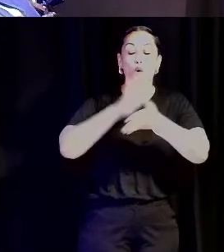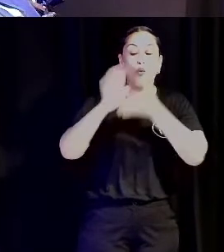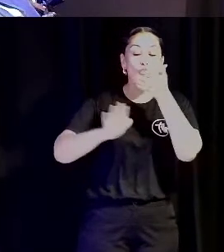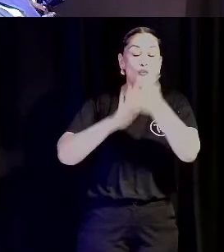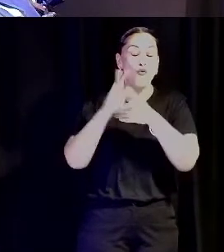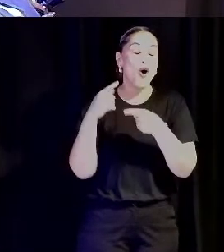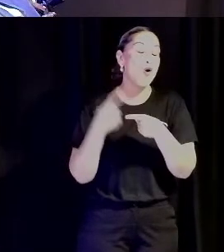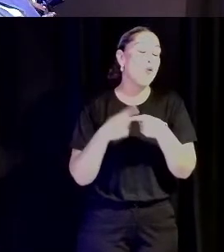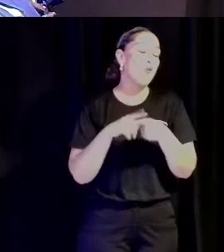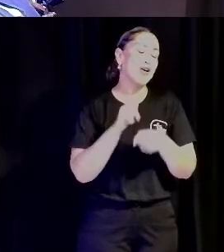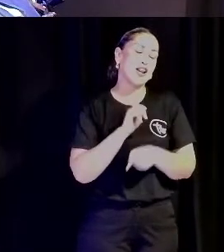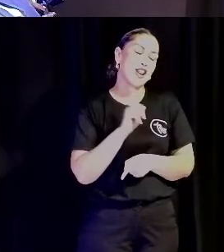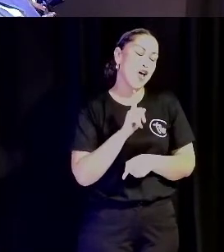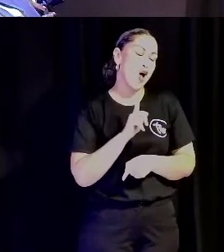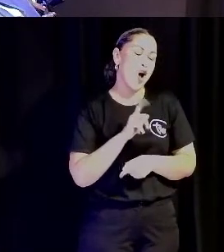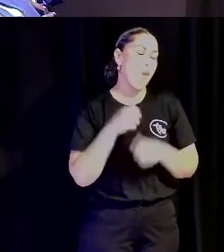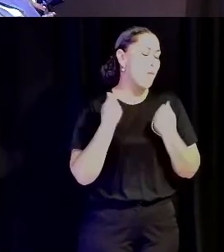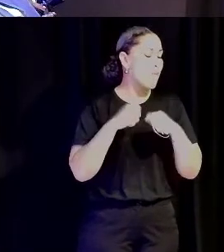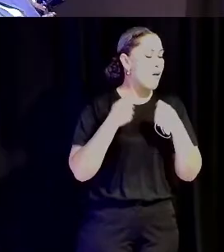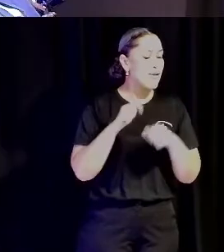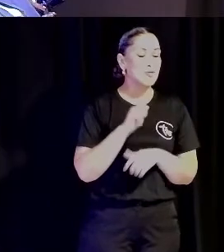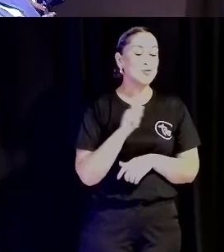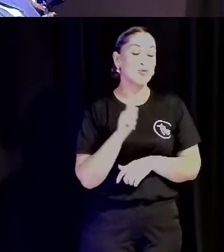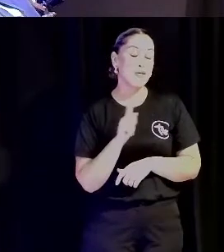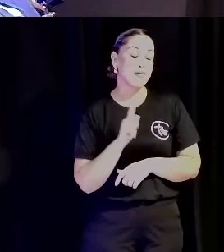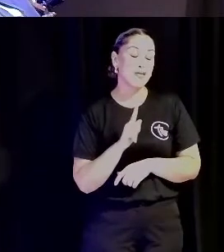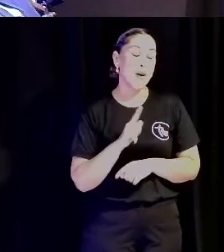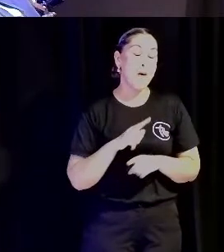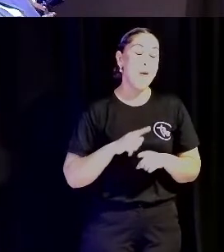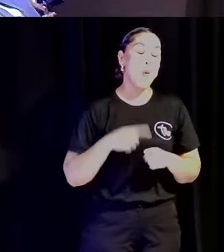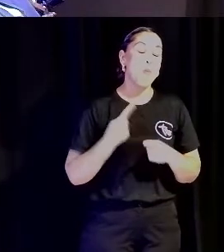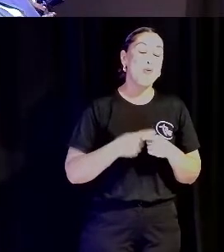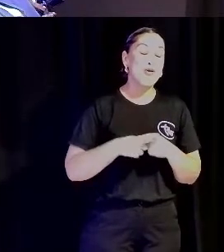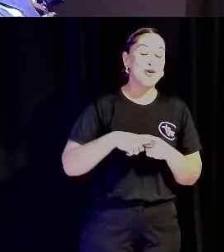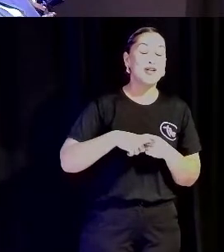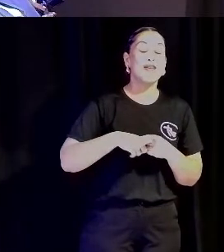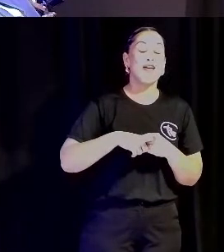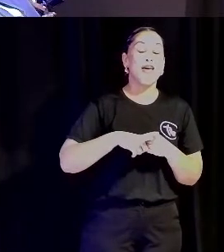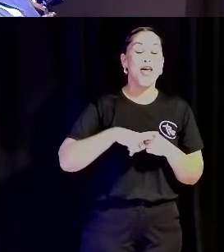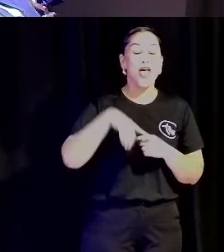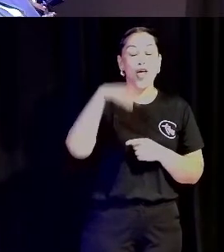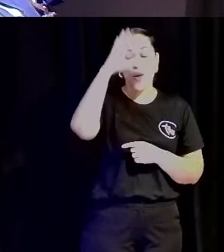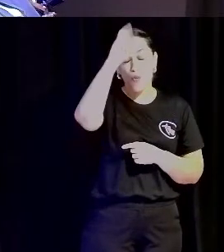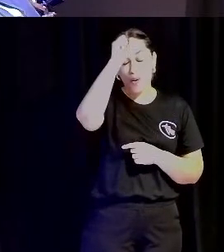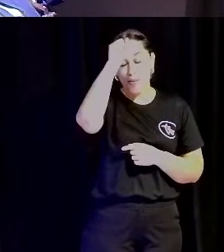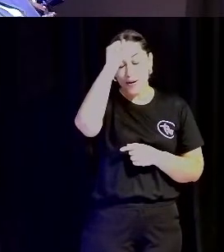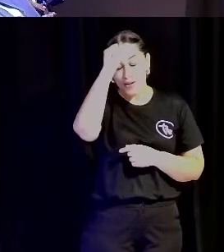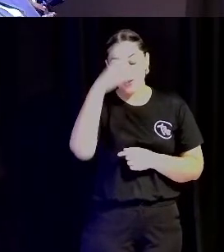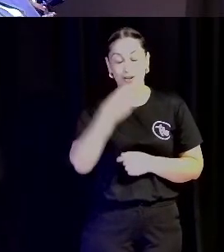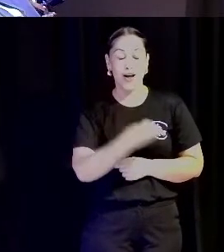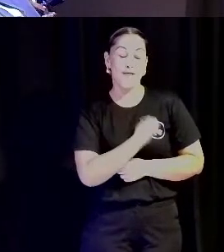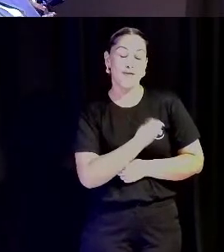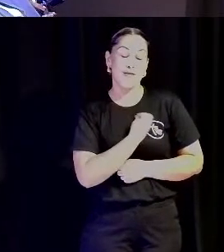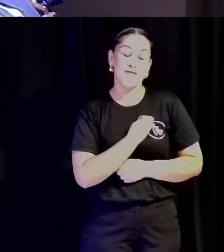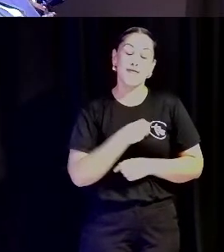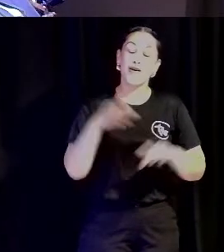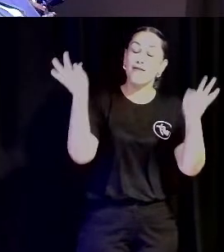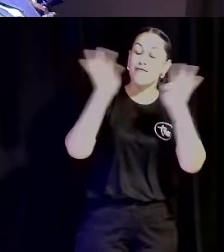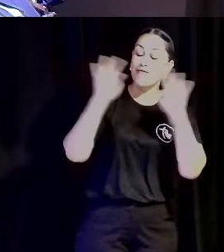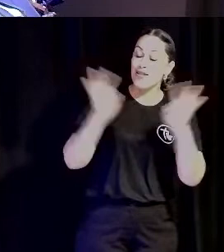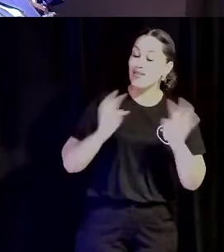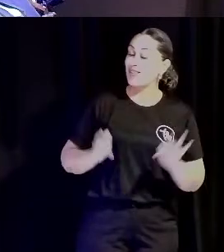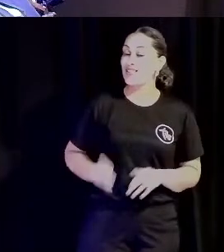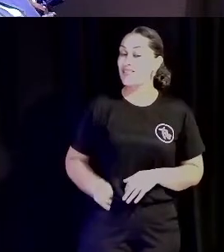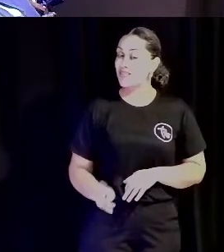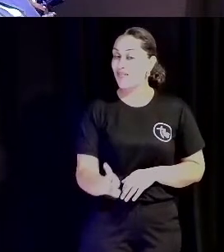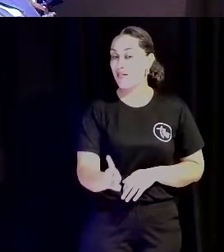não porque esteja necessitado, porque aprendi a viver contente em toda e qualquer situação.